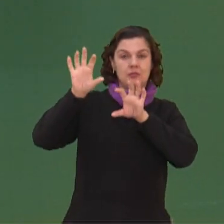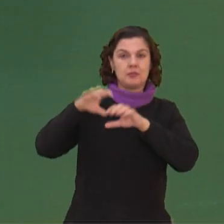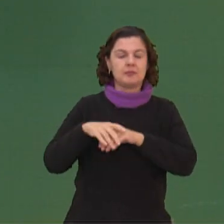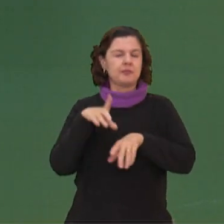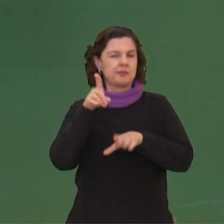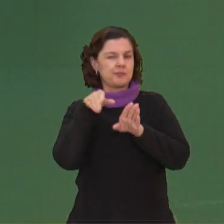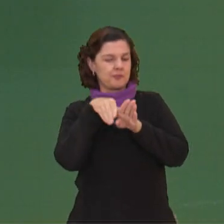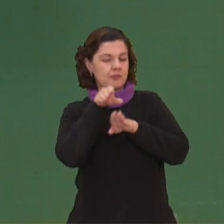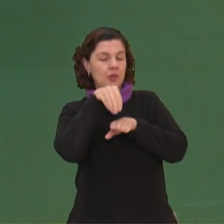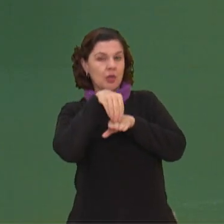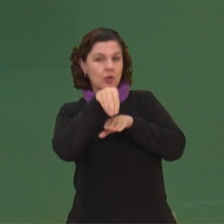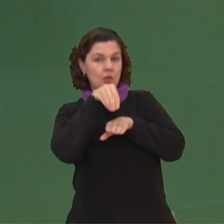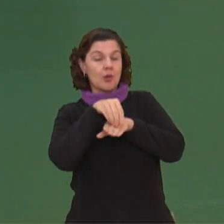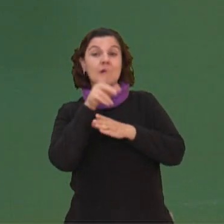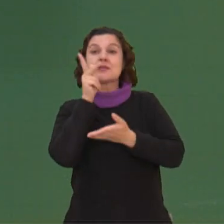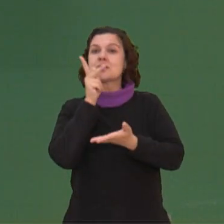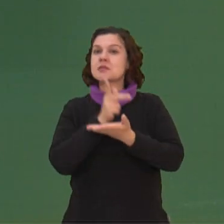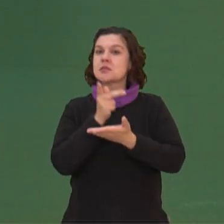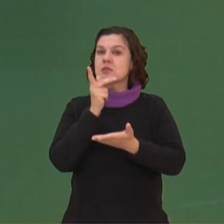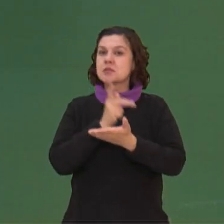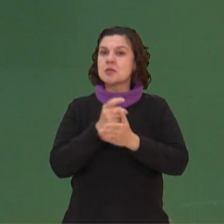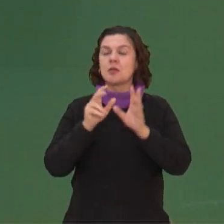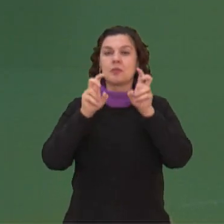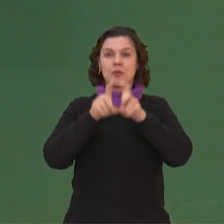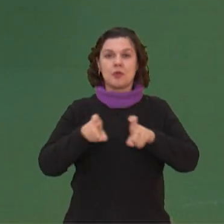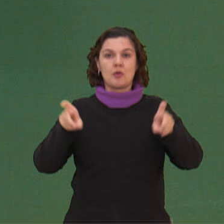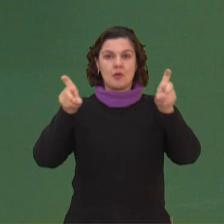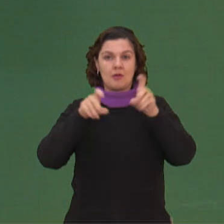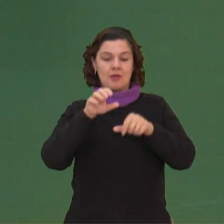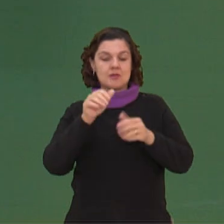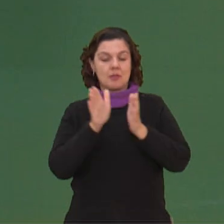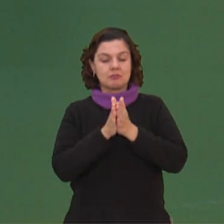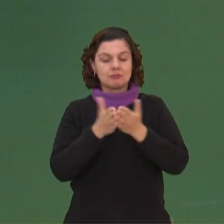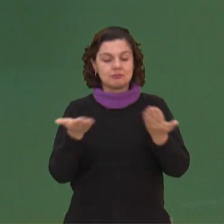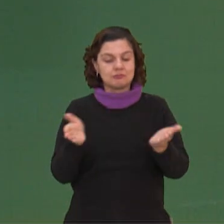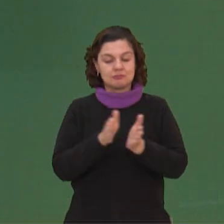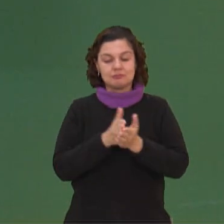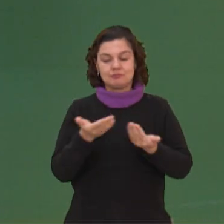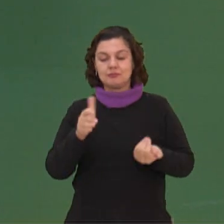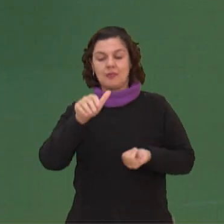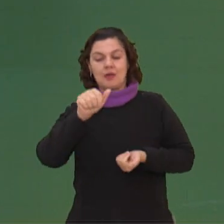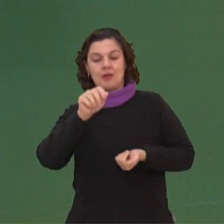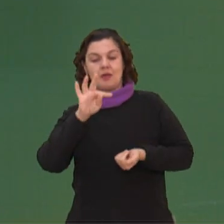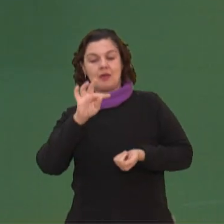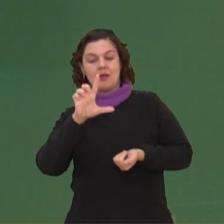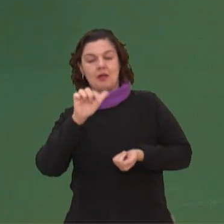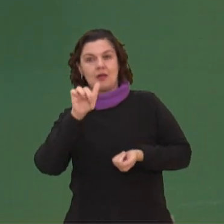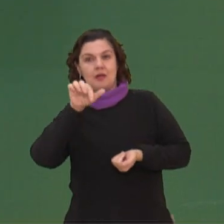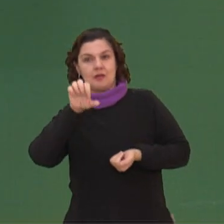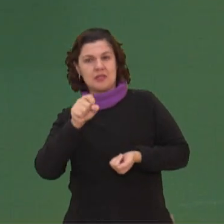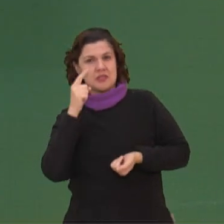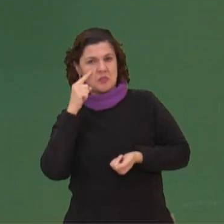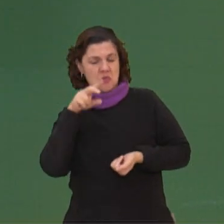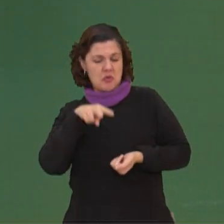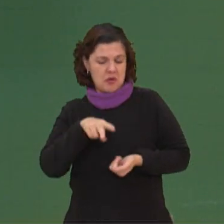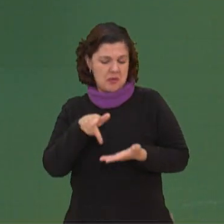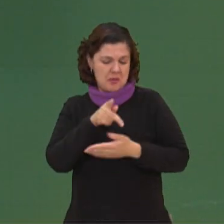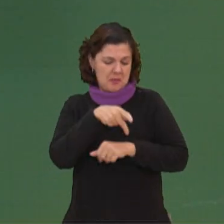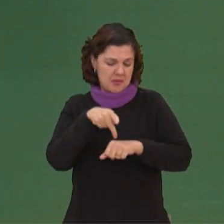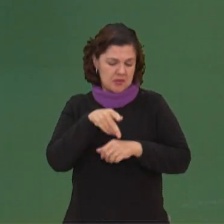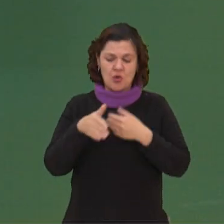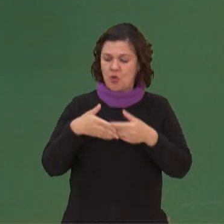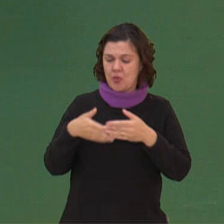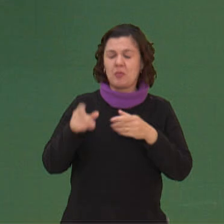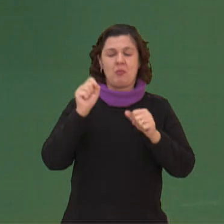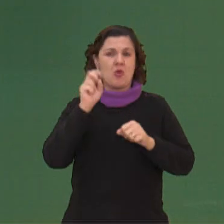uma dica, tenha sempre consigo na frente do computador um atlas e vai olhando cada vez que um país for citado. Nem precisa ser na geografia,